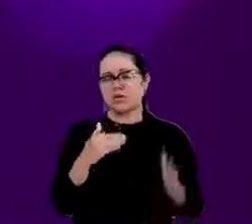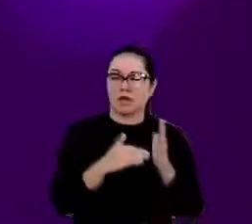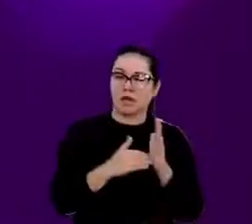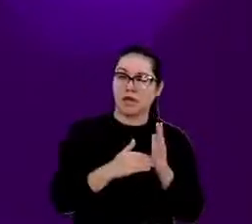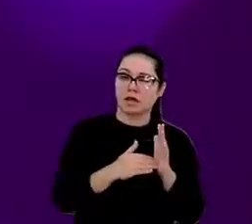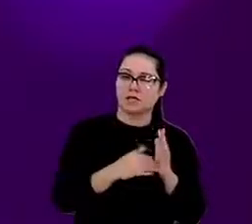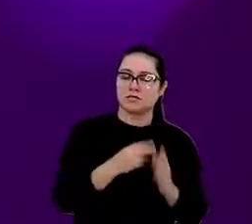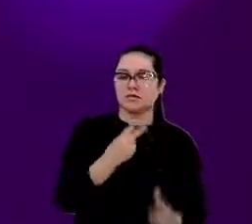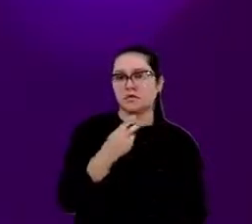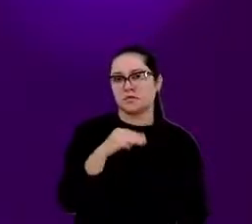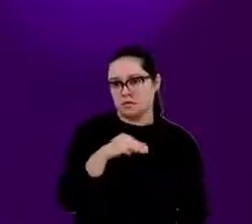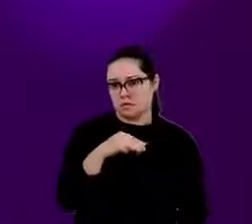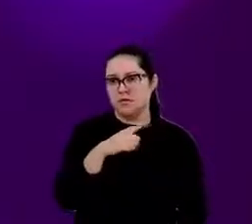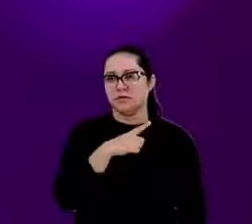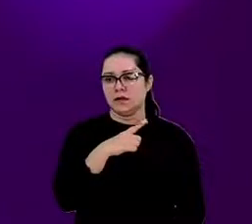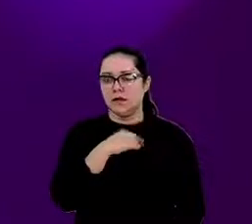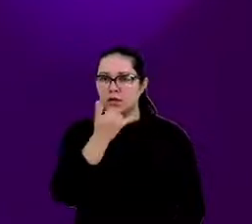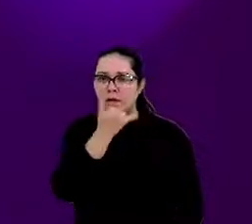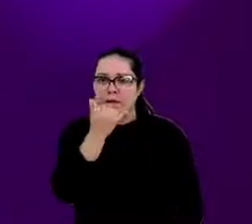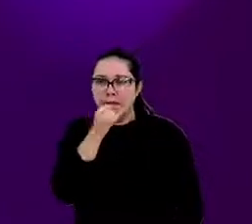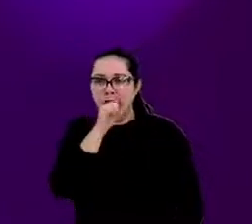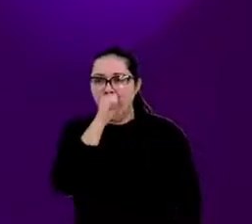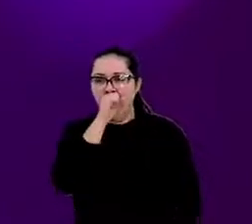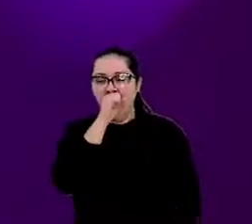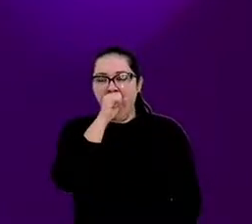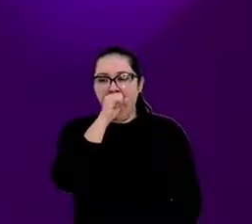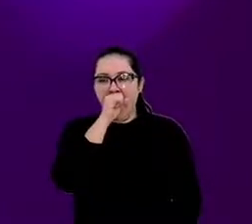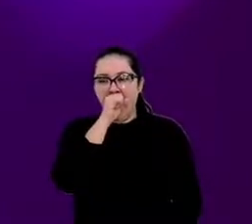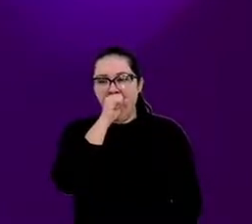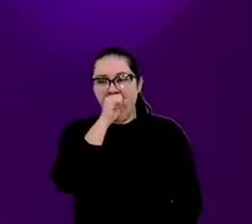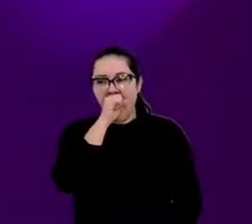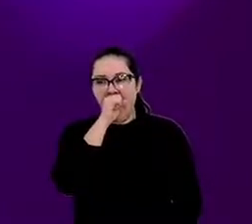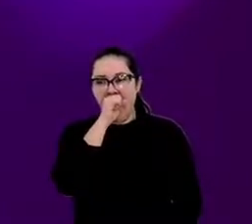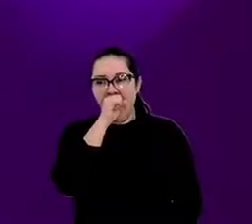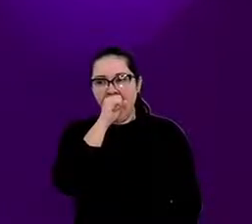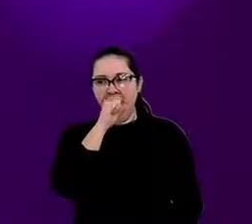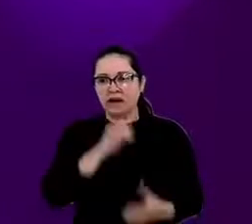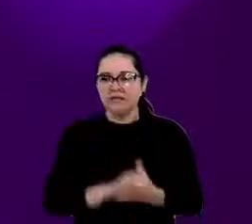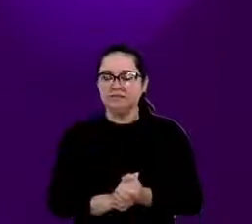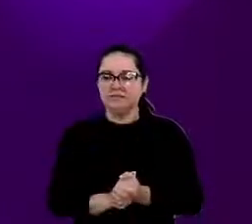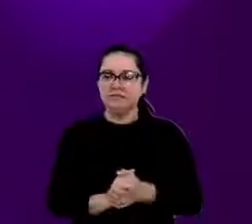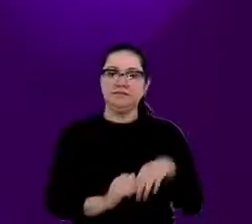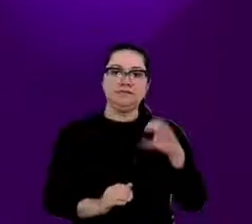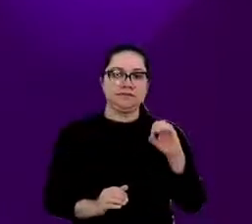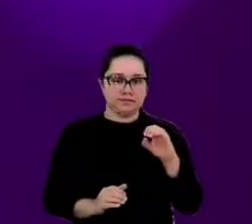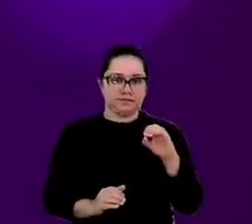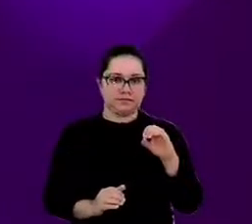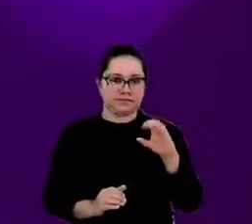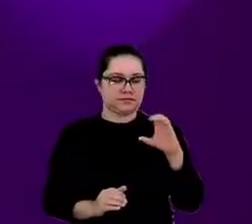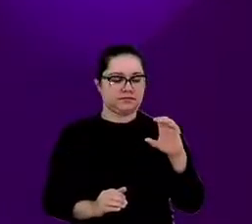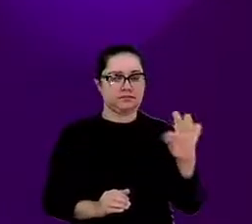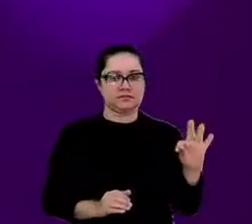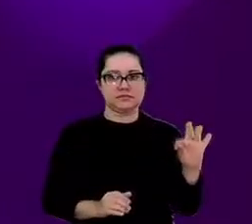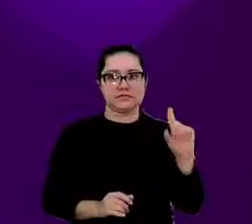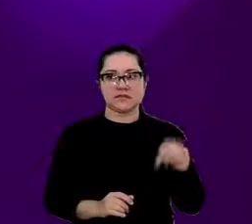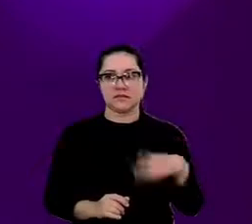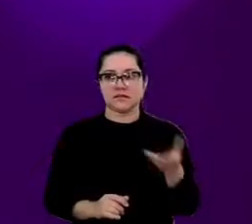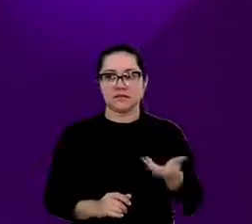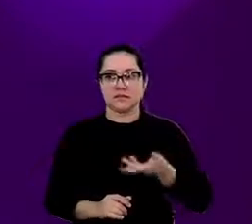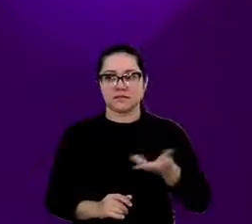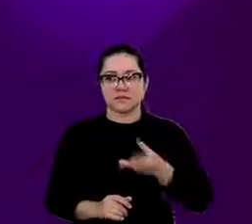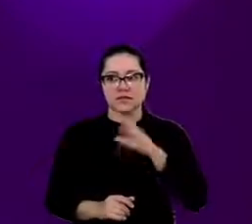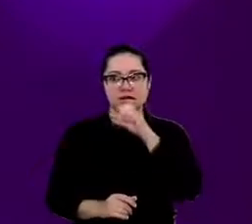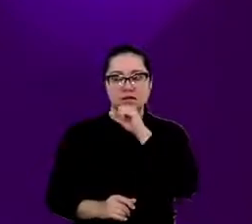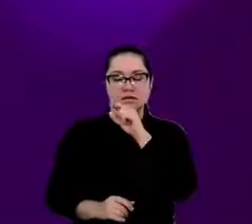estudar, porque ele faz cortes tomográficos a cada 5 milímetros. Já o OCT, a aquisição é nessa velocidade que os